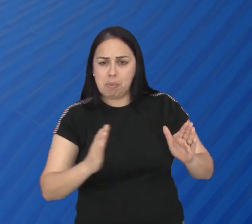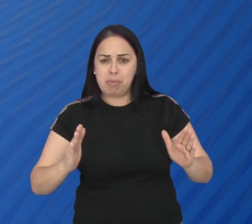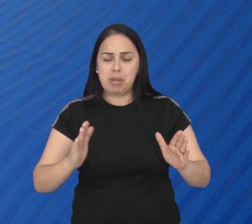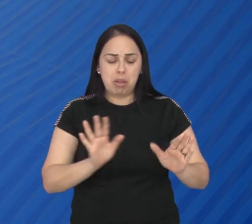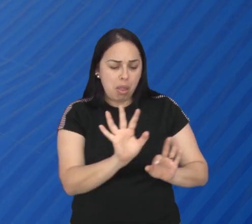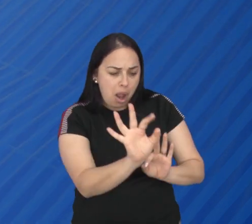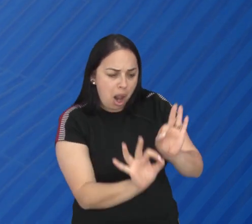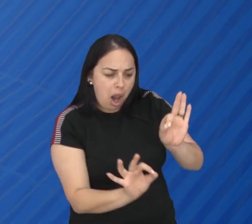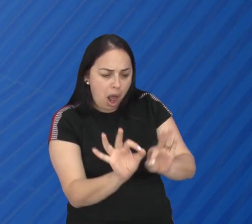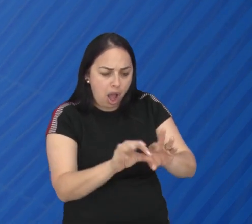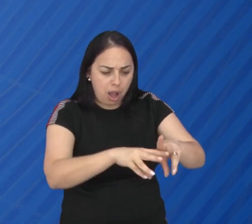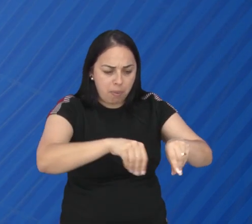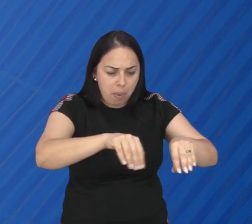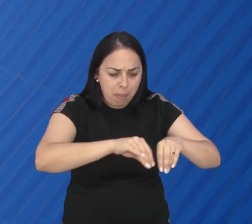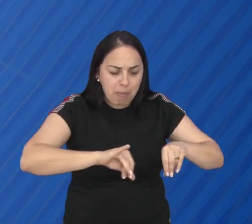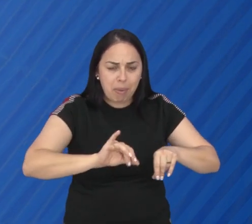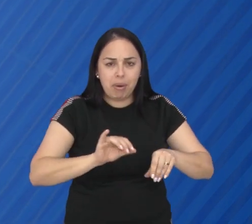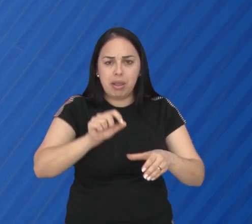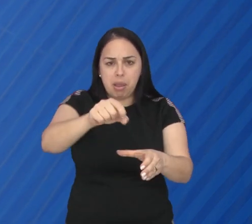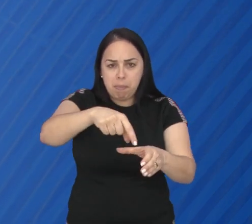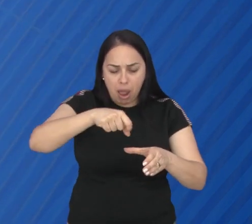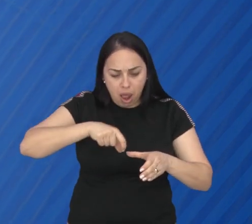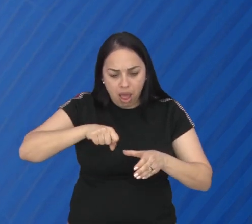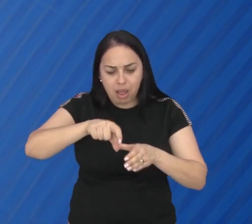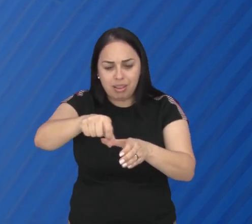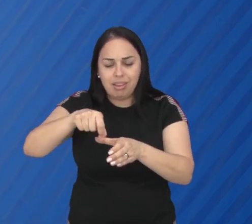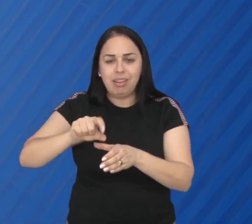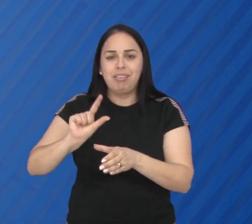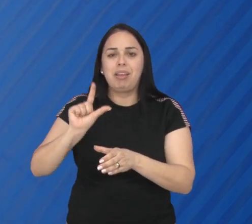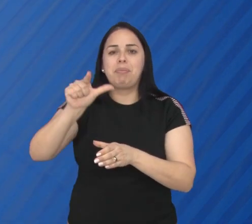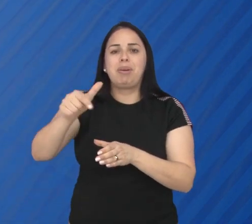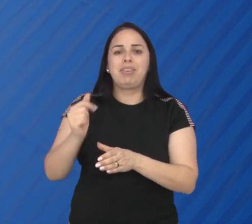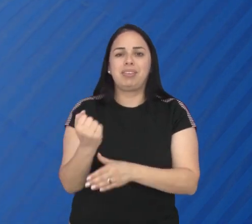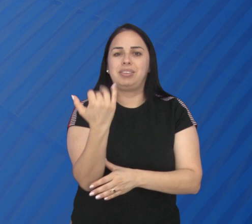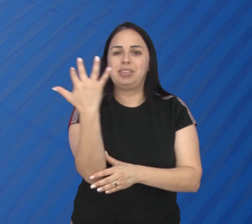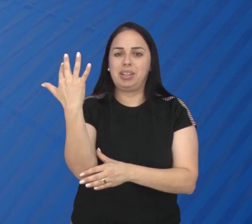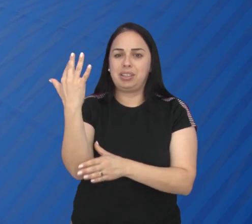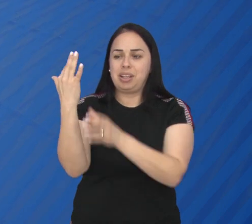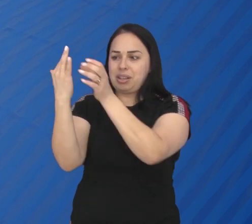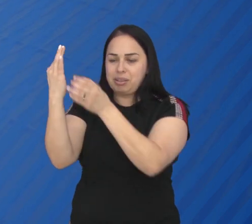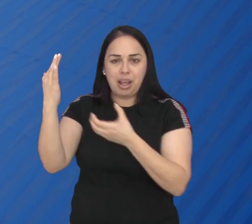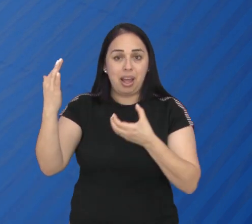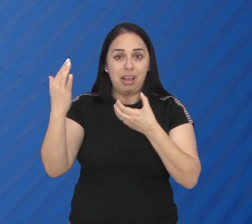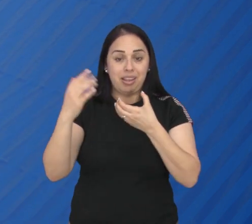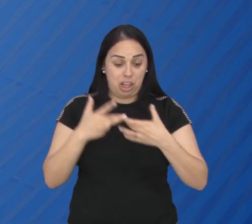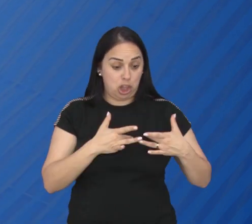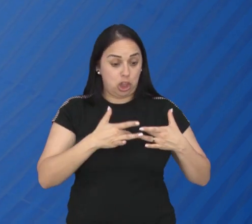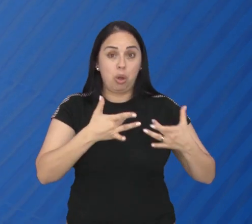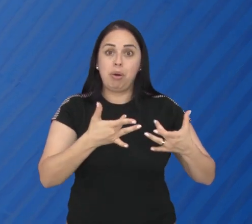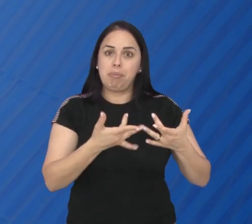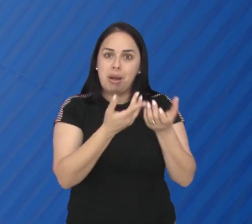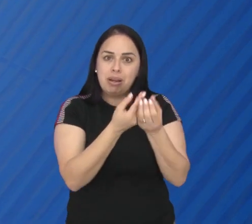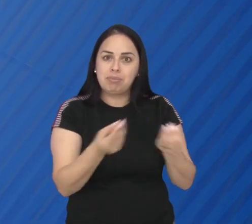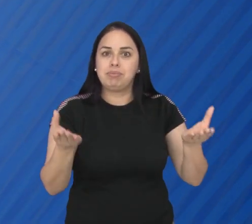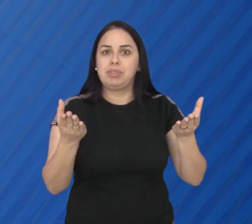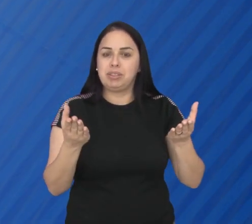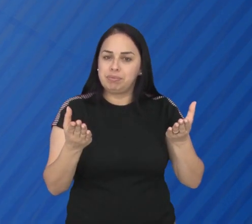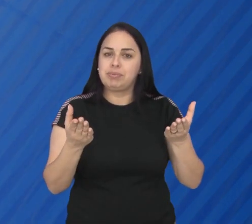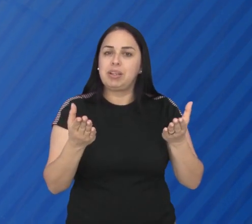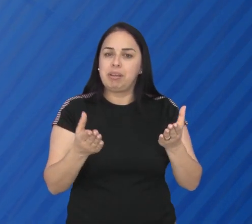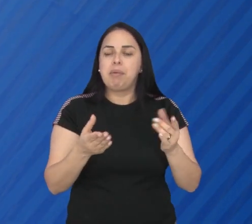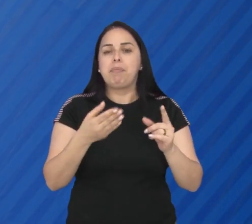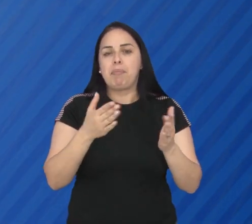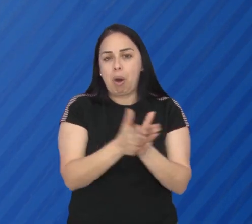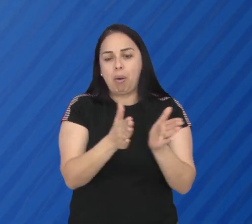realizam todo o processo, da preparação da terra à colheita, e os produtos são doados para instituições e